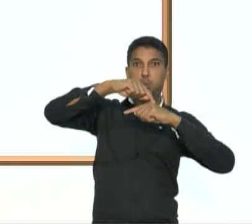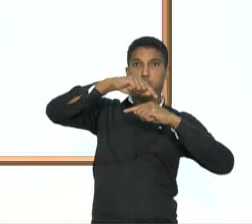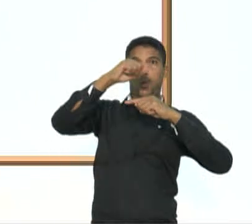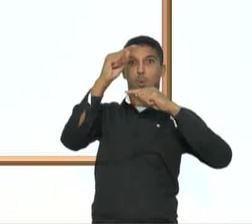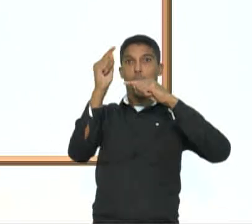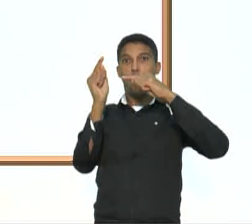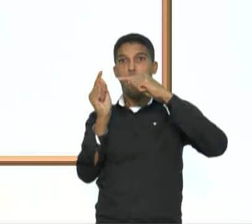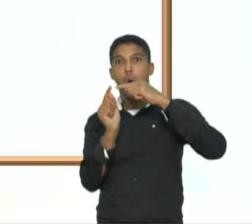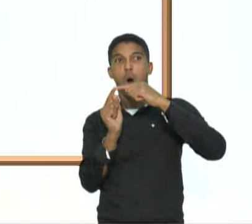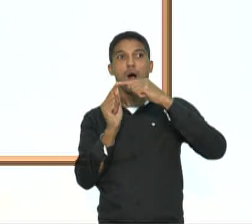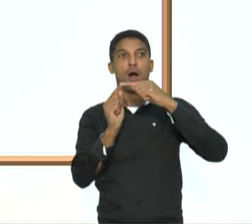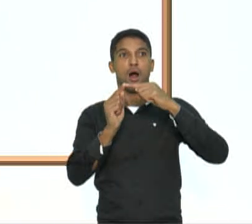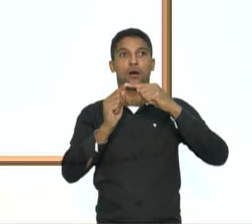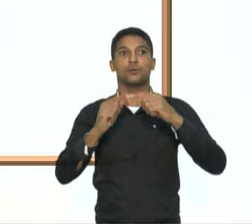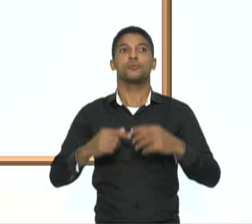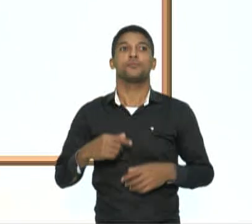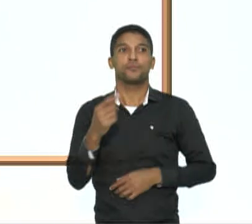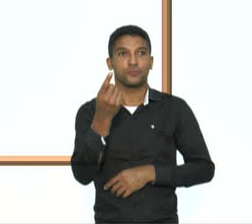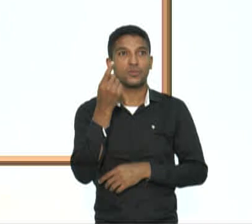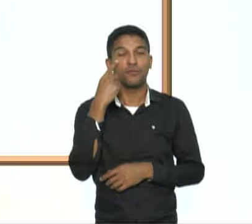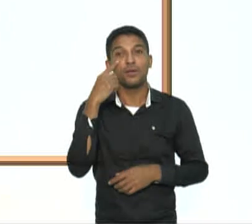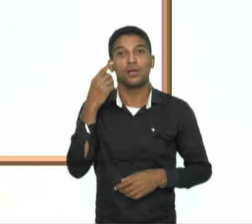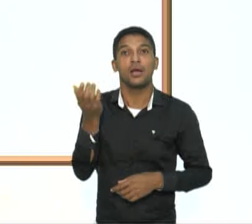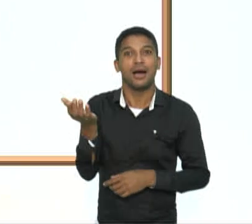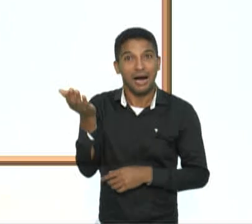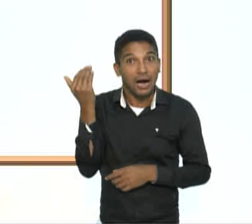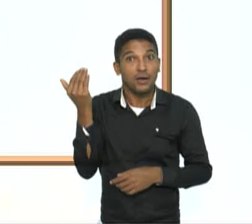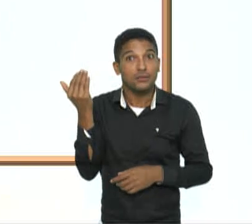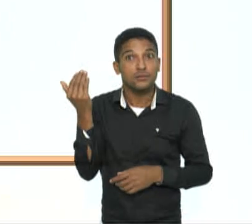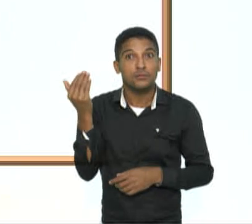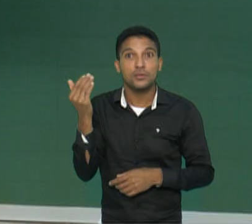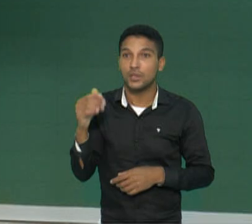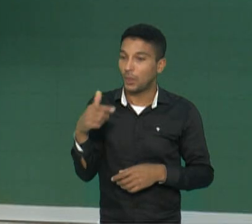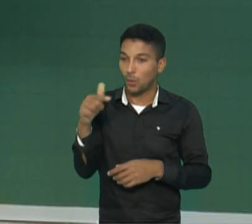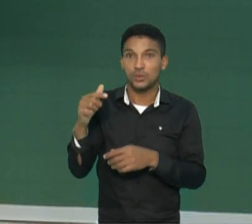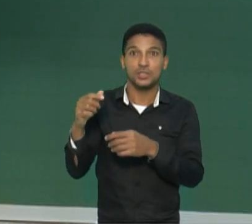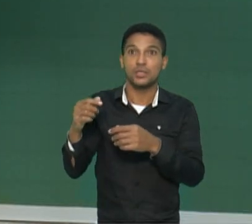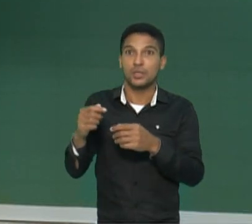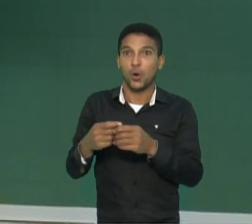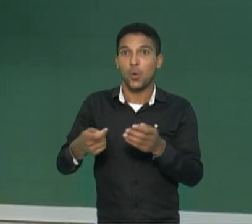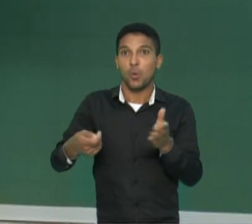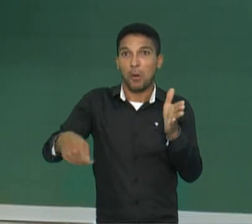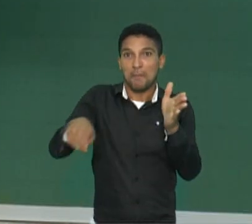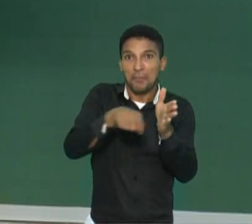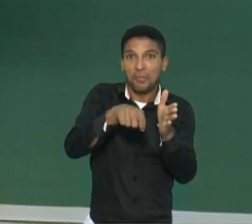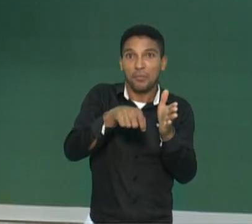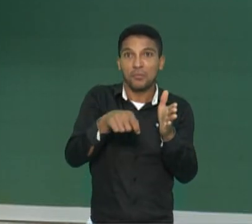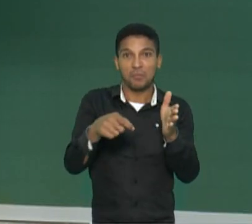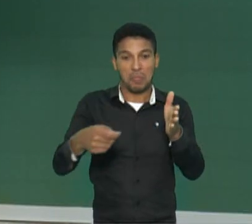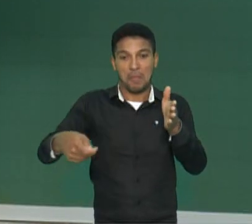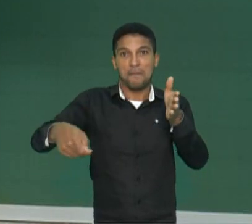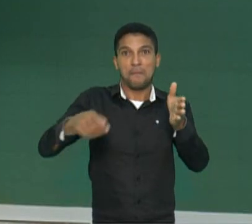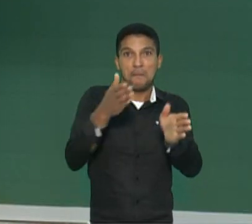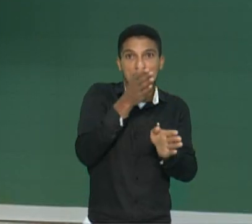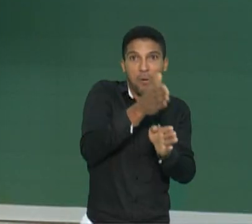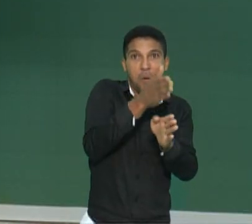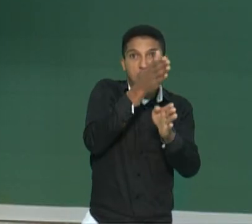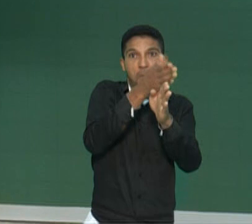pedras encaixadas em pedra, como se fosse um Lego, em proporções gigantescas, né? Você tinha que botar uma pedrinha certinho do lado da